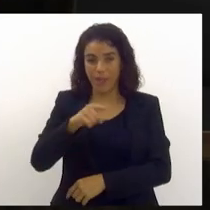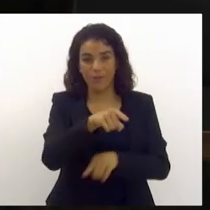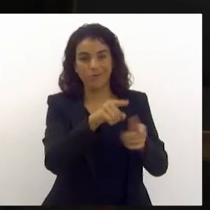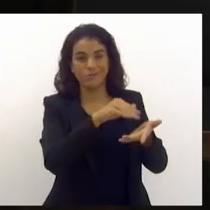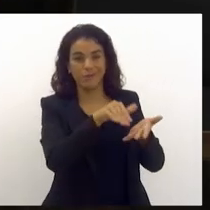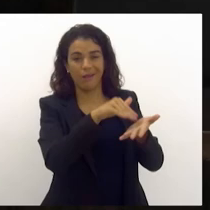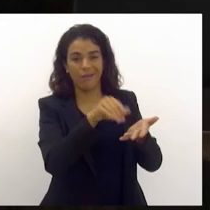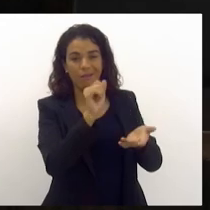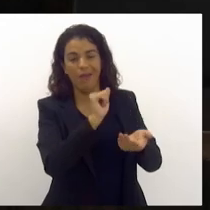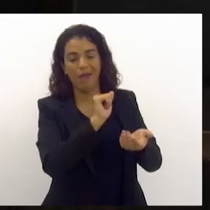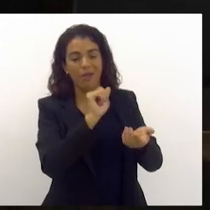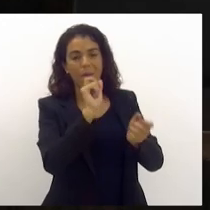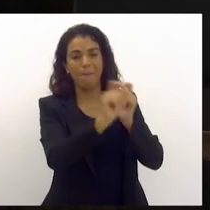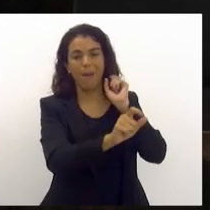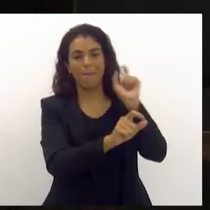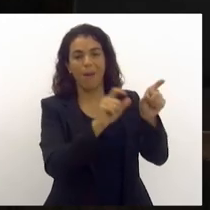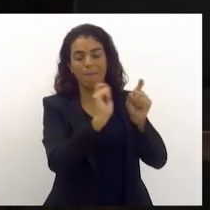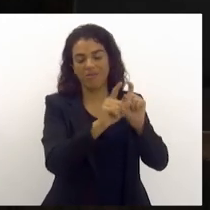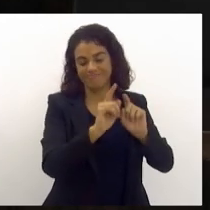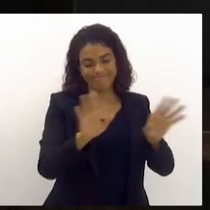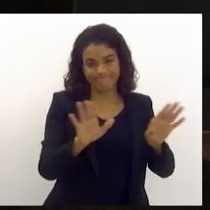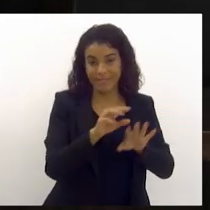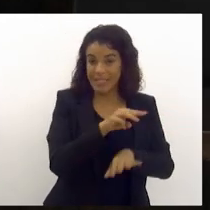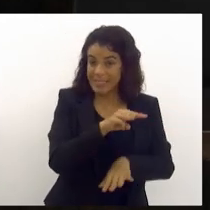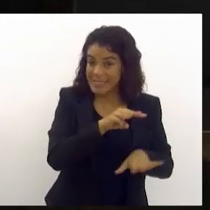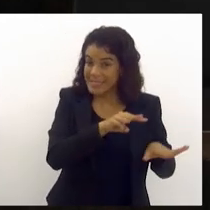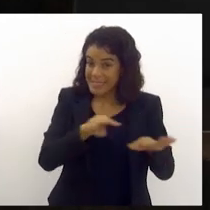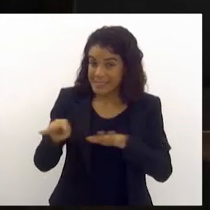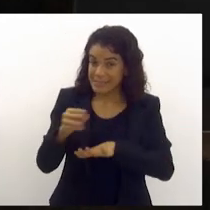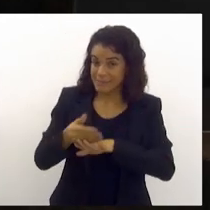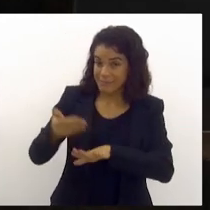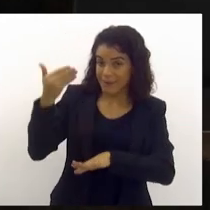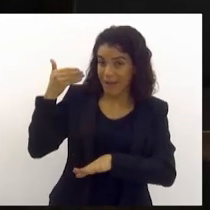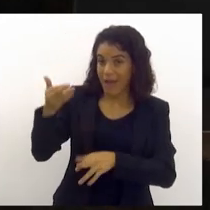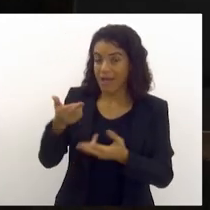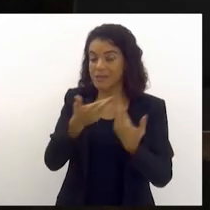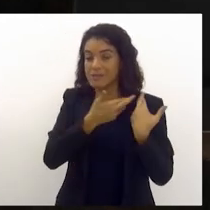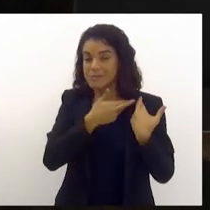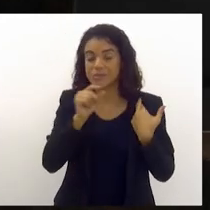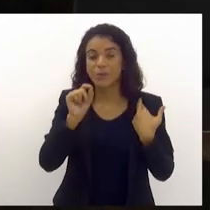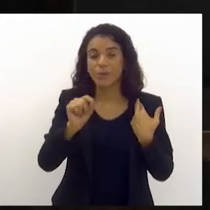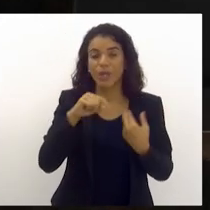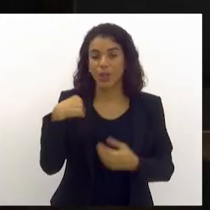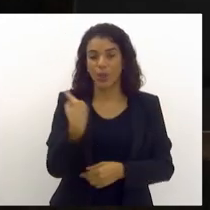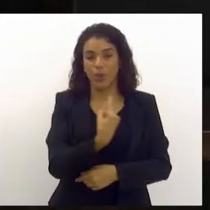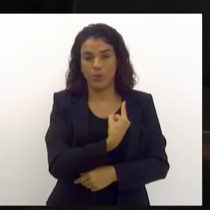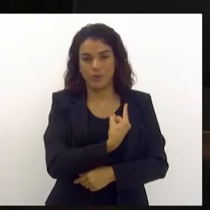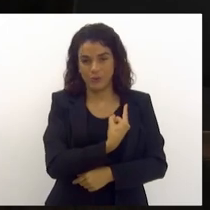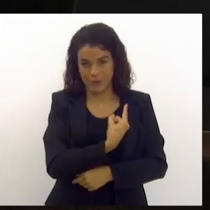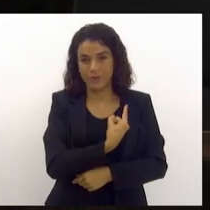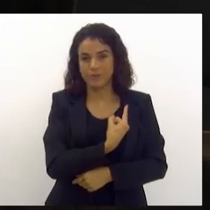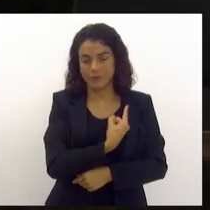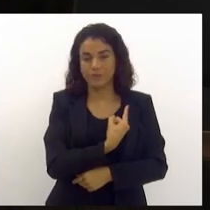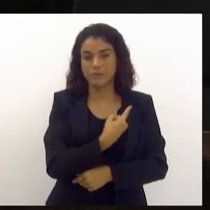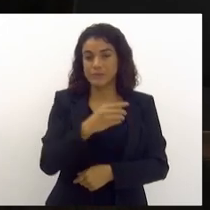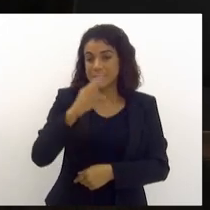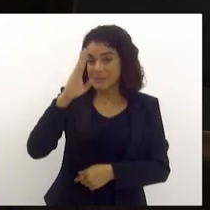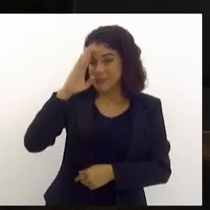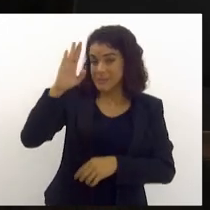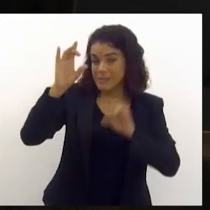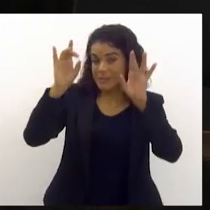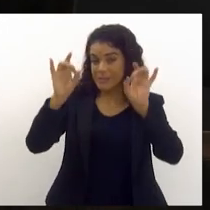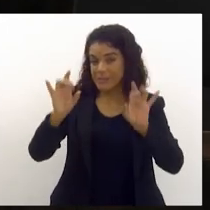ou C. Como eu já falei há 3 semanas atrás, por coincidência, é uma responsabilidade de todos nós, em especial de